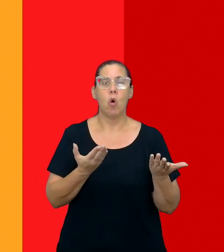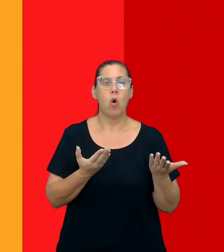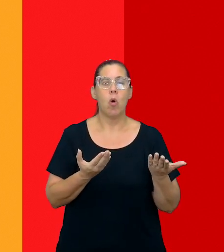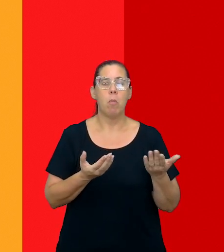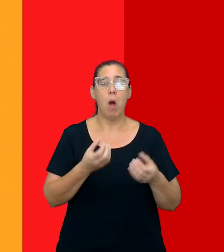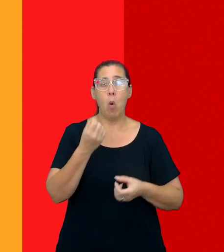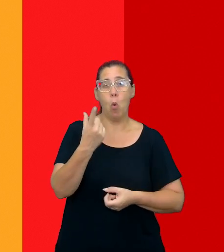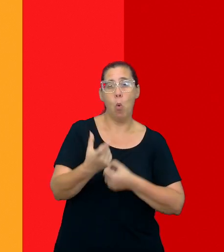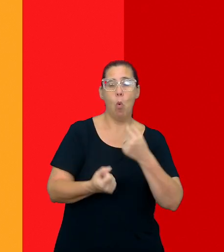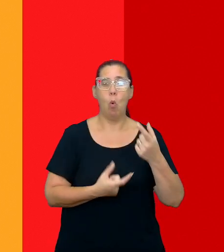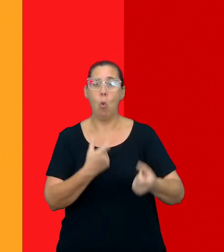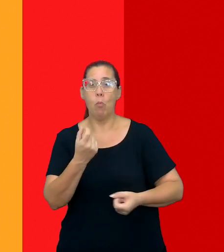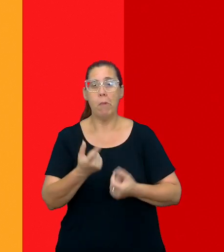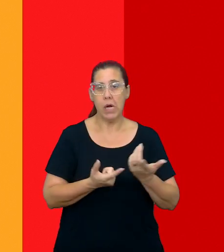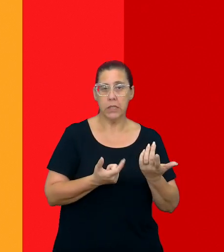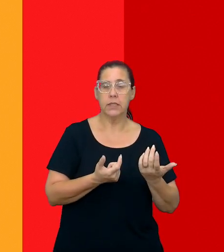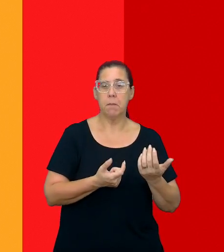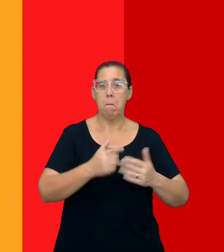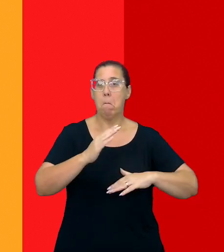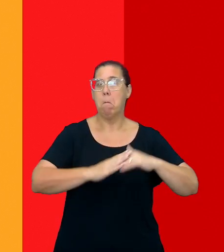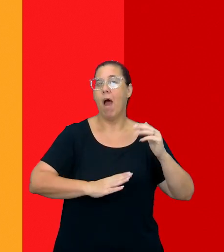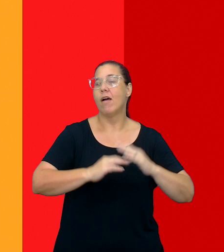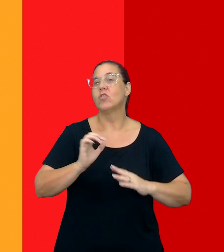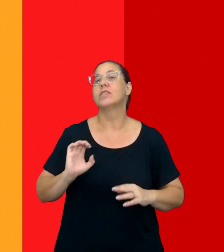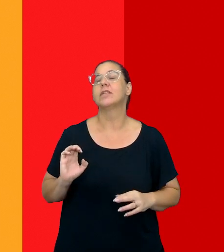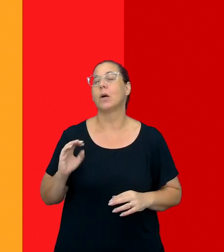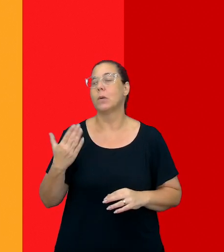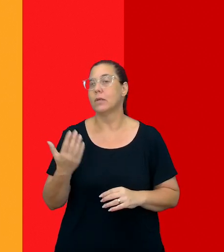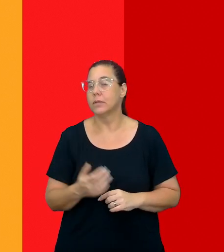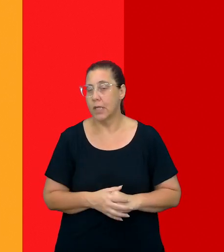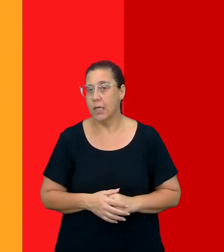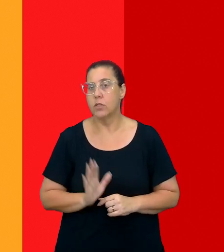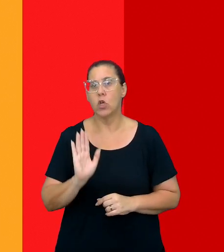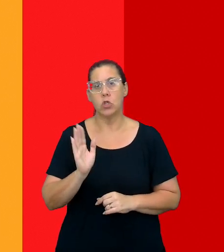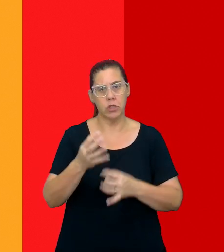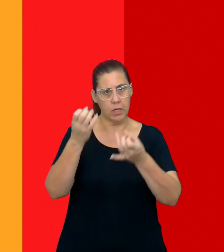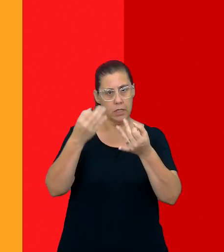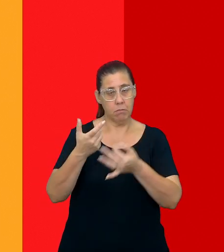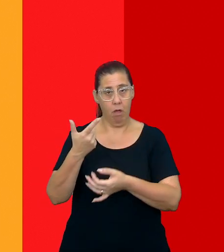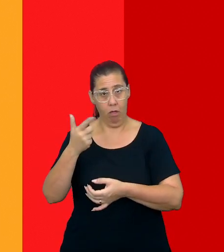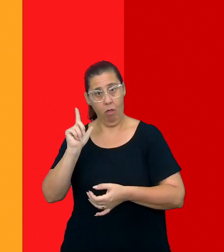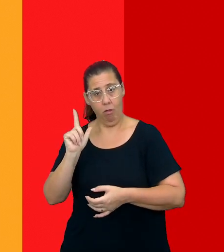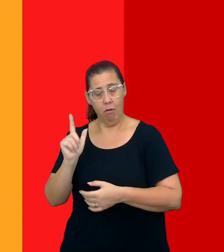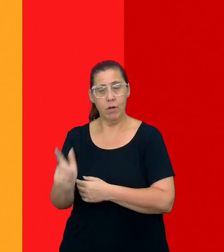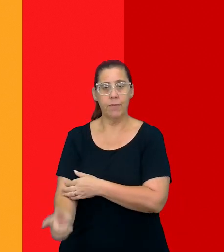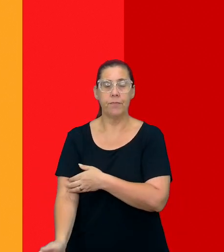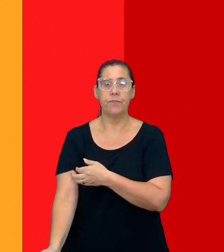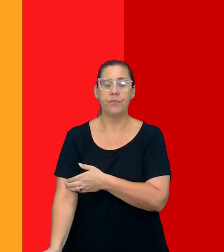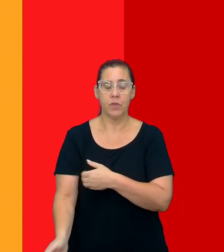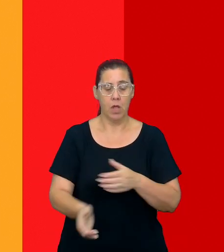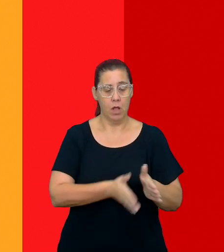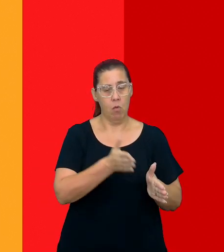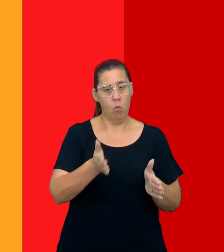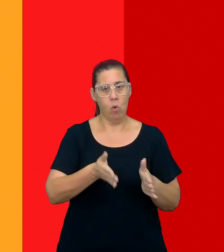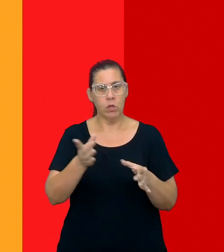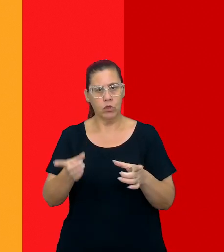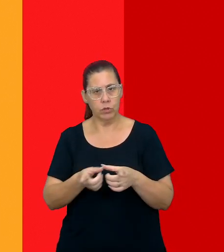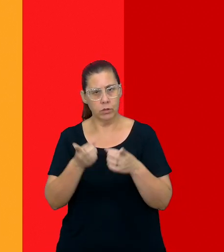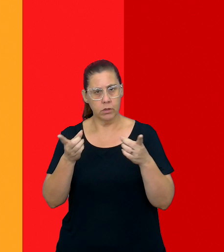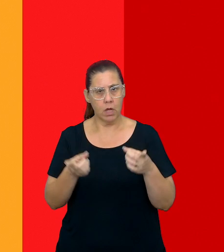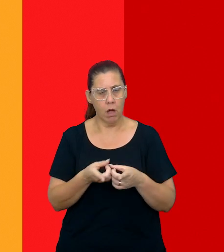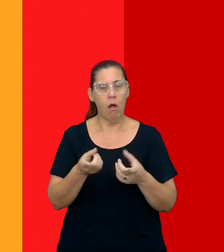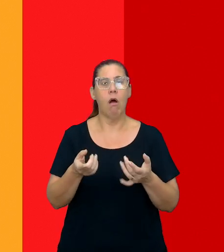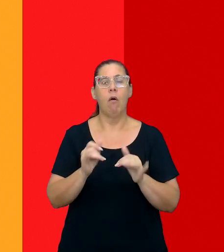algumas habilidades são desenvolvidas. Como eu já mencionei anteriormente, a sequência didática Campanhas